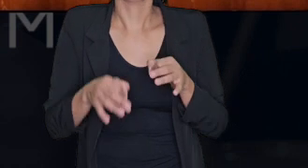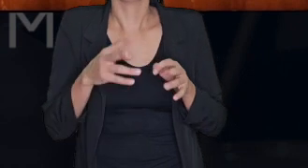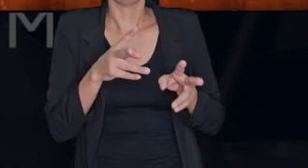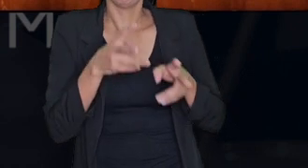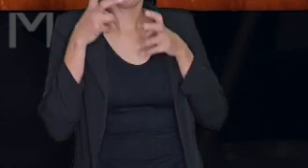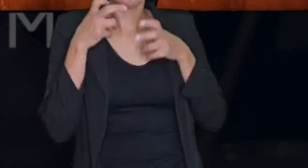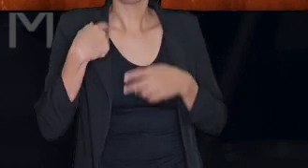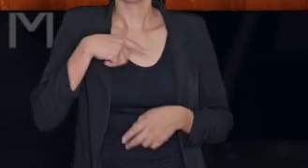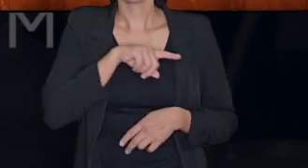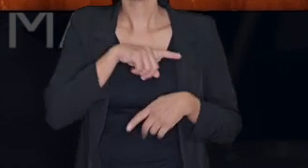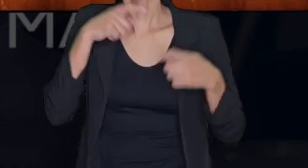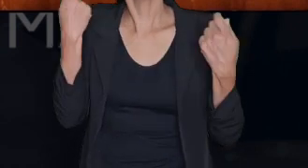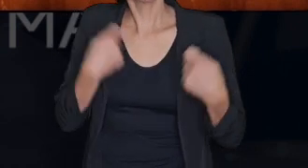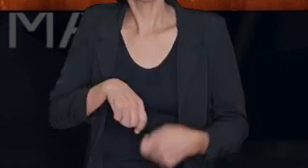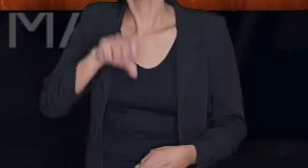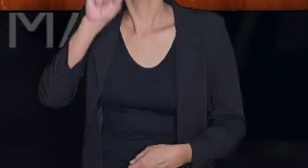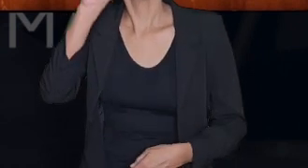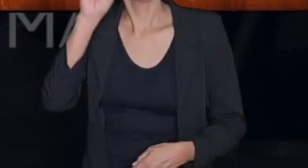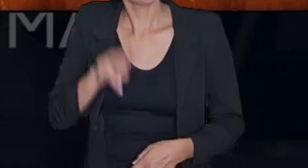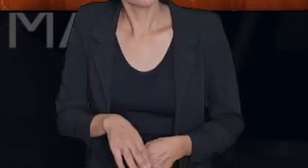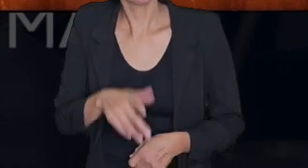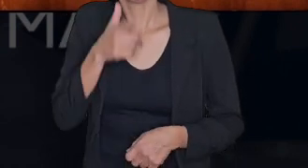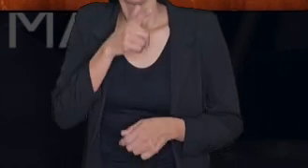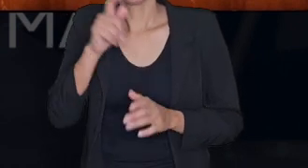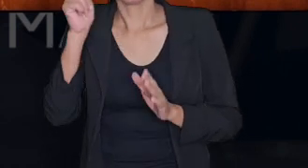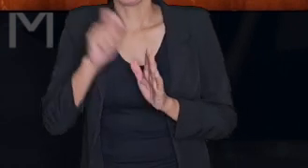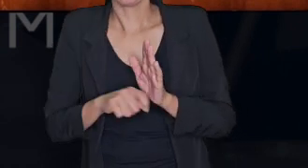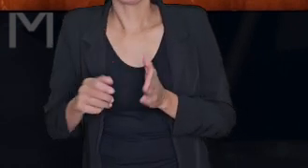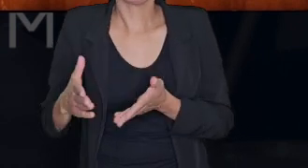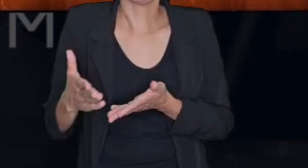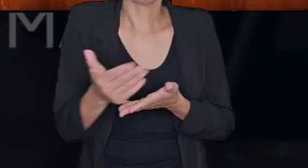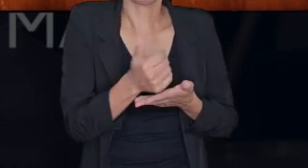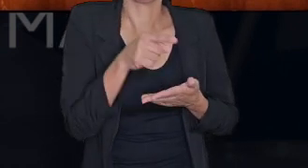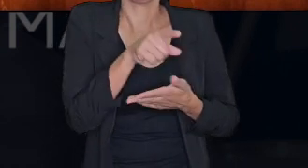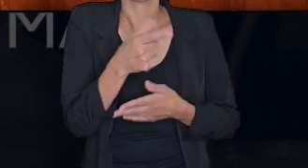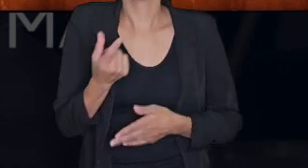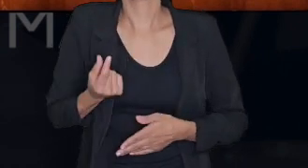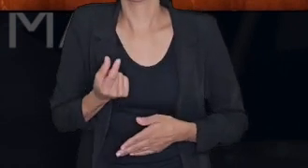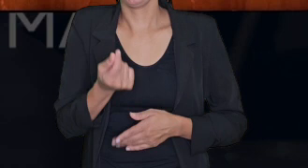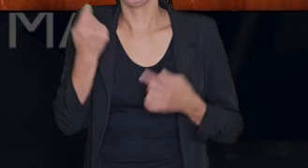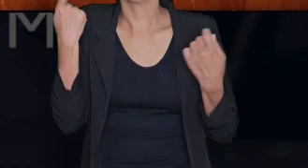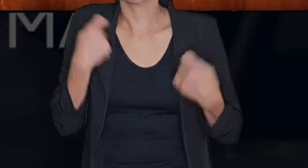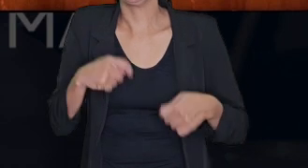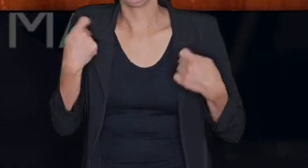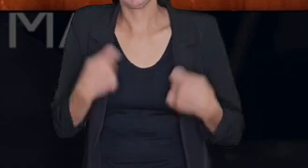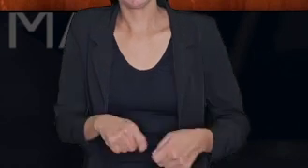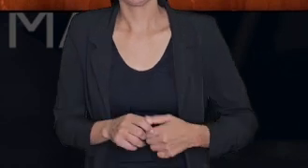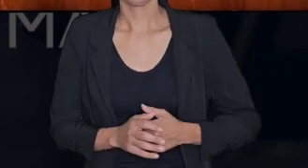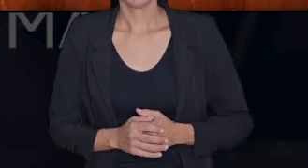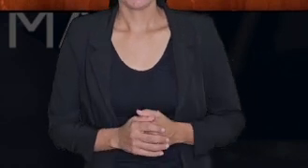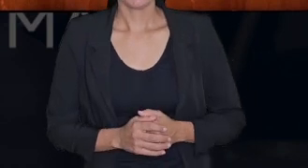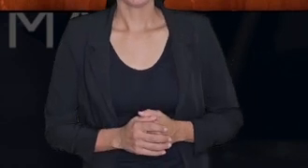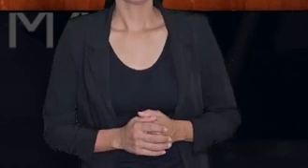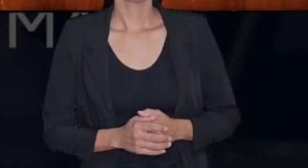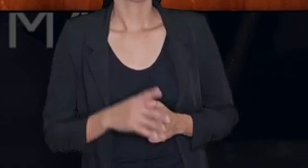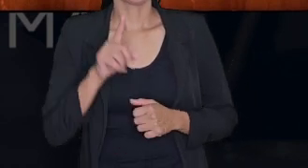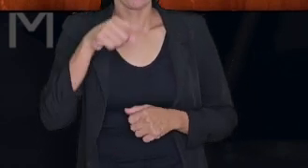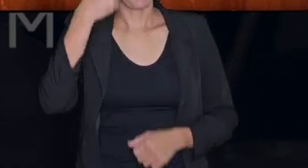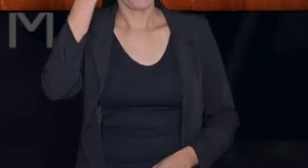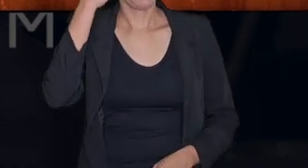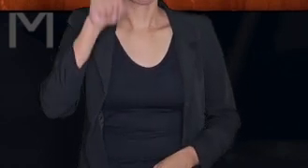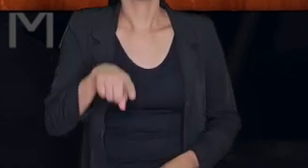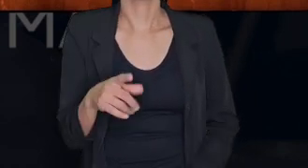Desculpa, isso tem uma expressão econômica, o judiciário reconhece isso e a gente precisa, sim, recolher o tributo referente a essa expressão